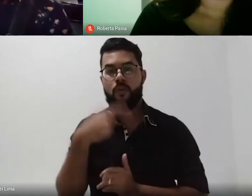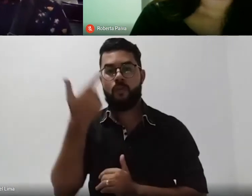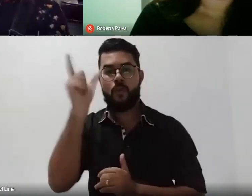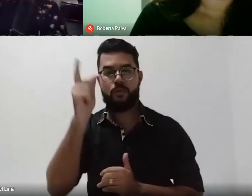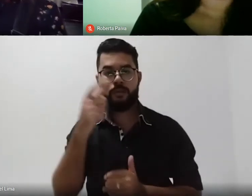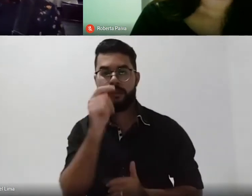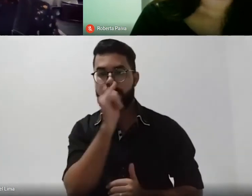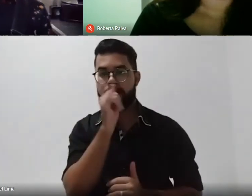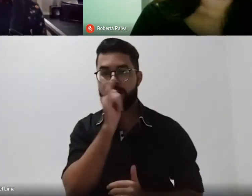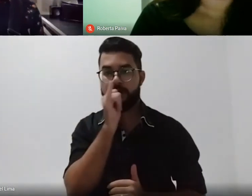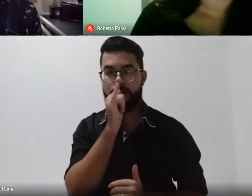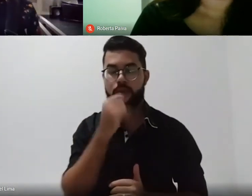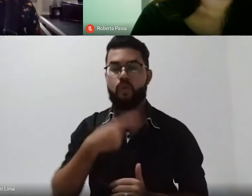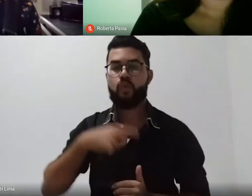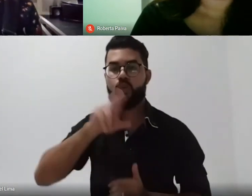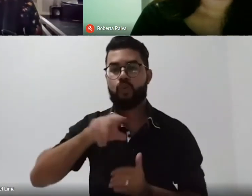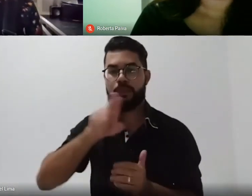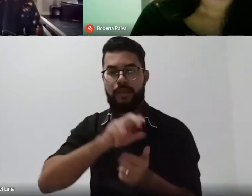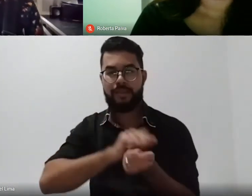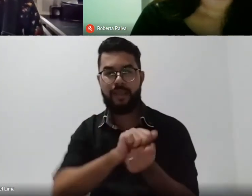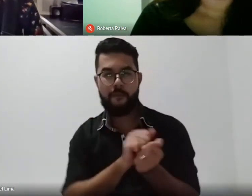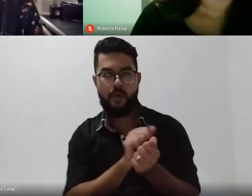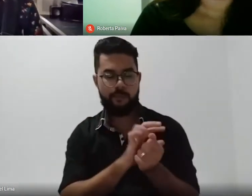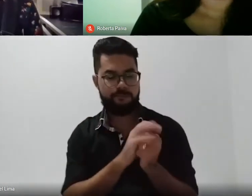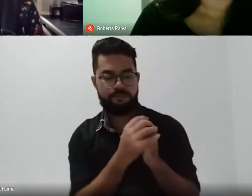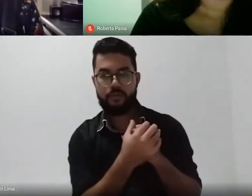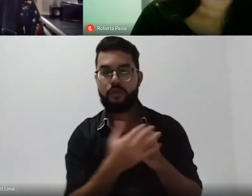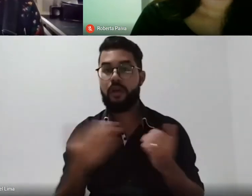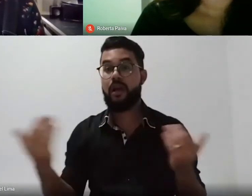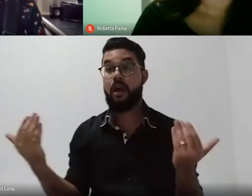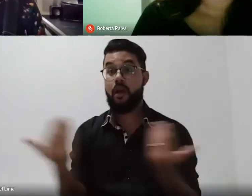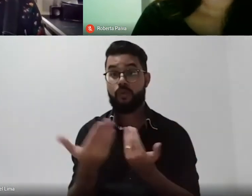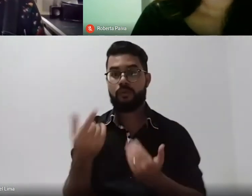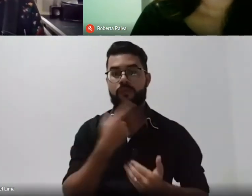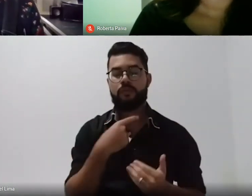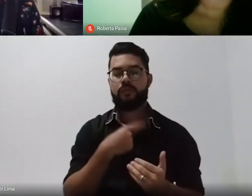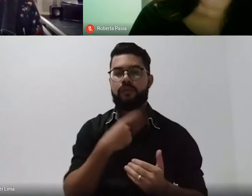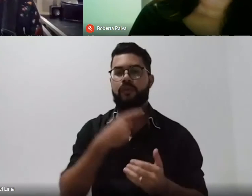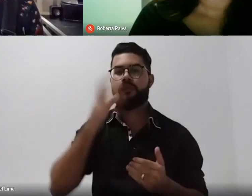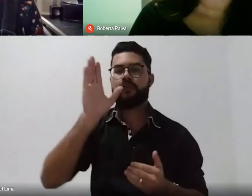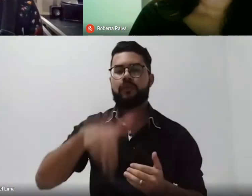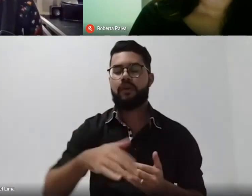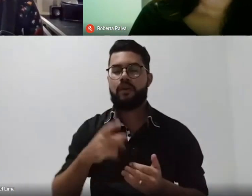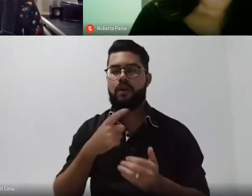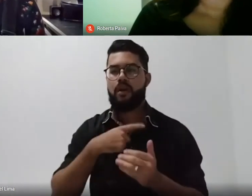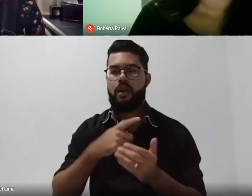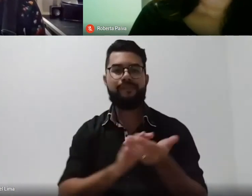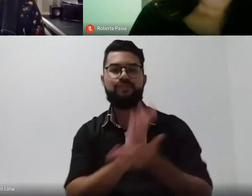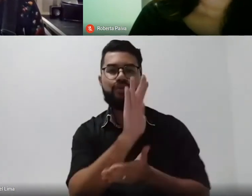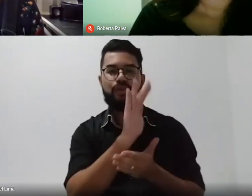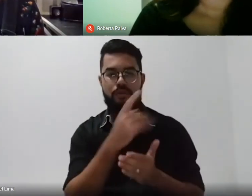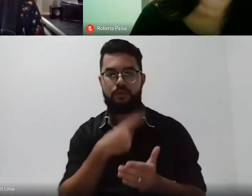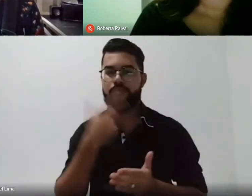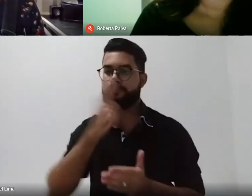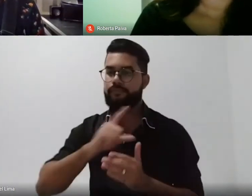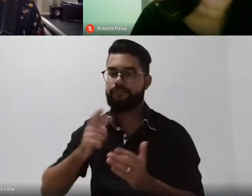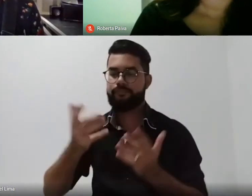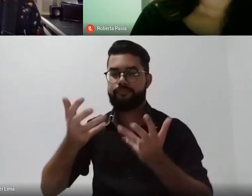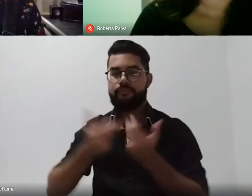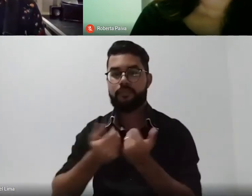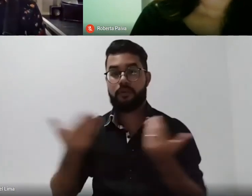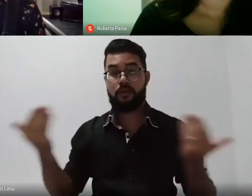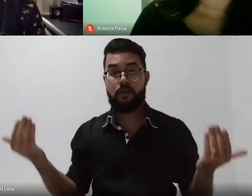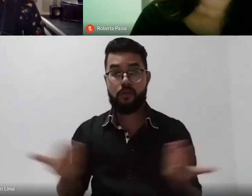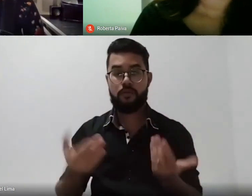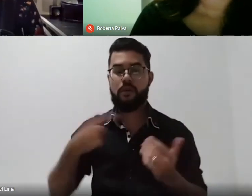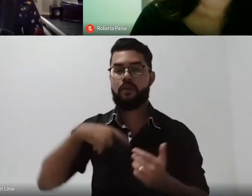E hoje a gente quer também, nossa impressora chegou recente, né? No semestre passado, então hoje a gente quer fazer também que o aluno prossiga